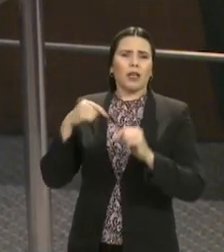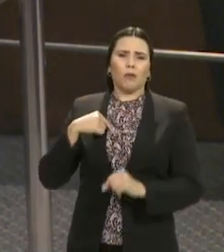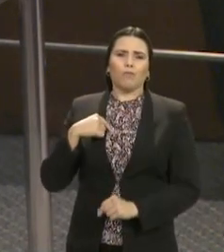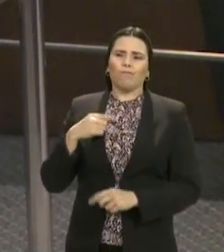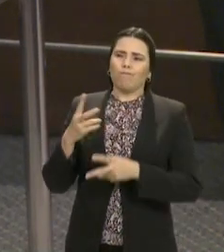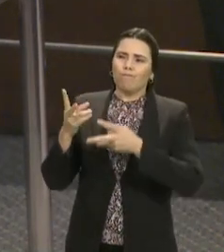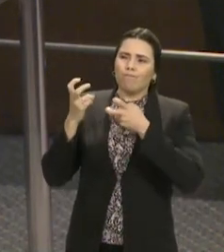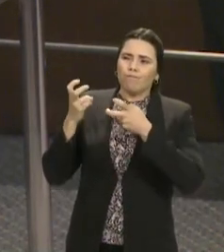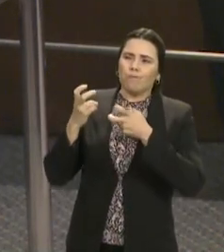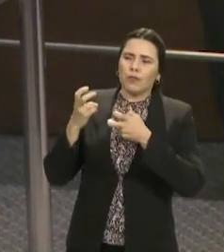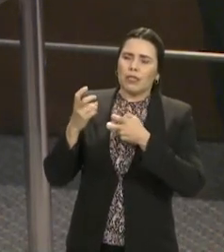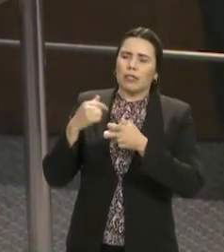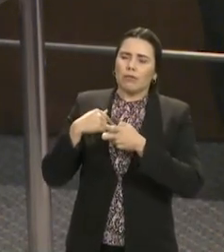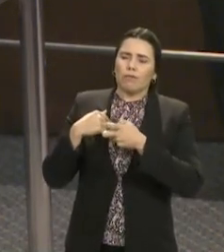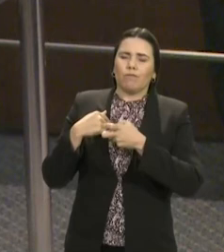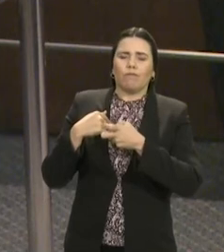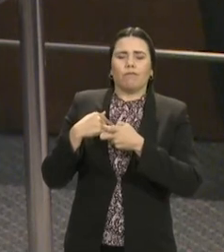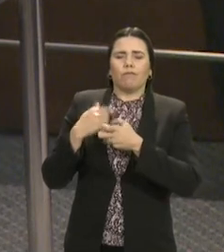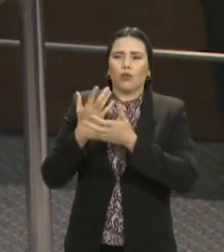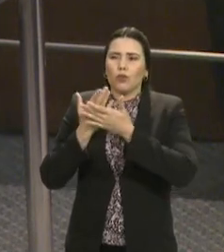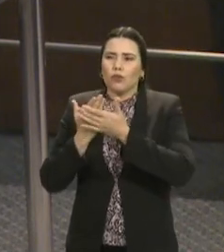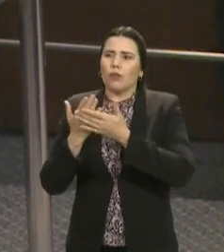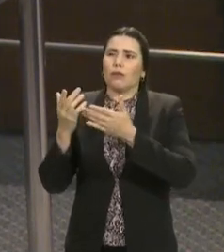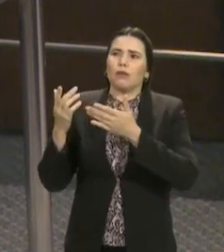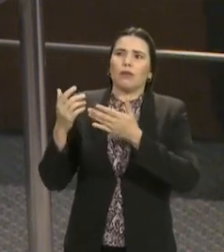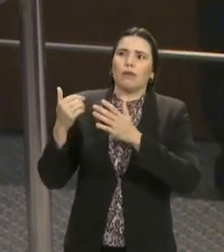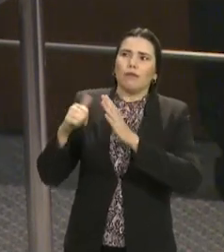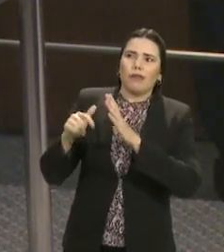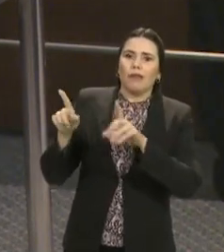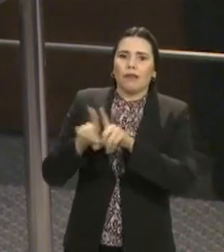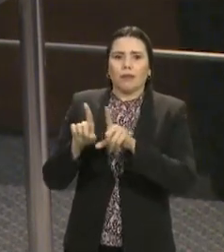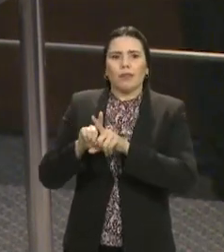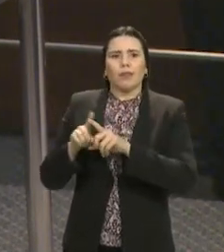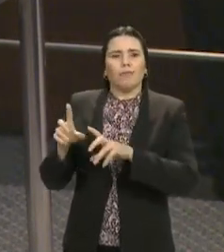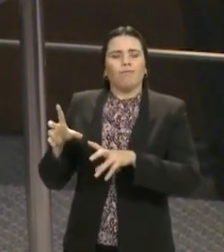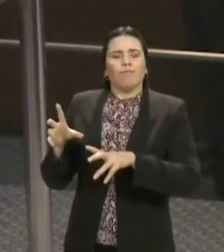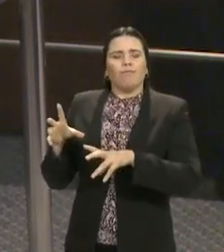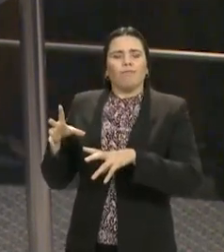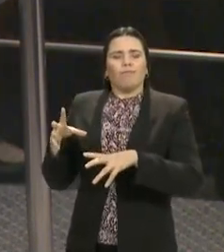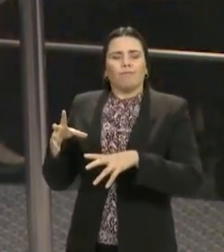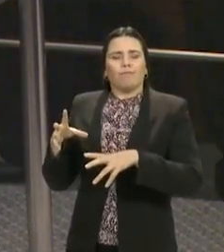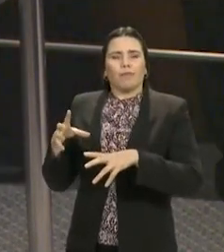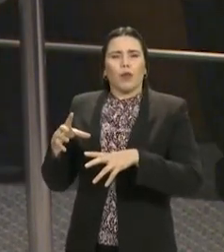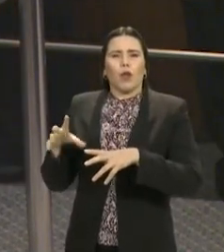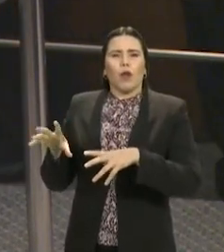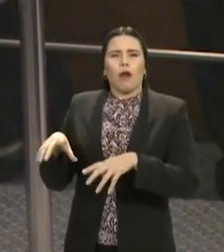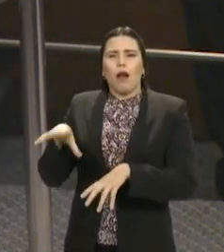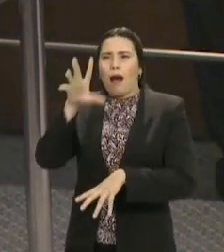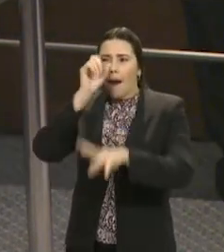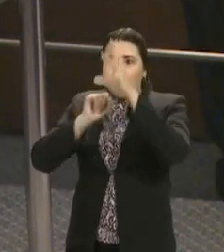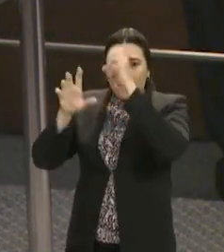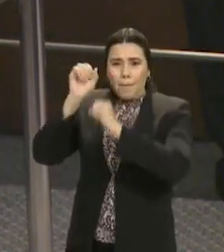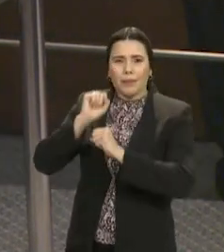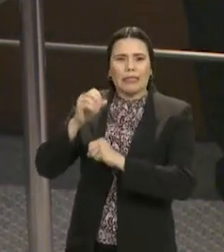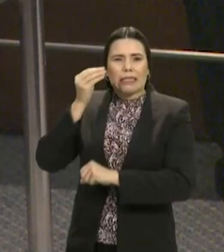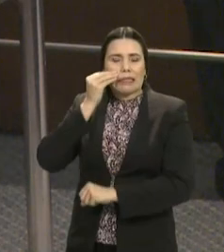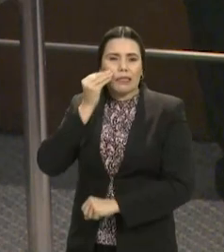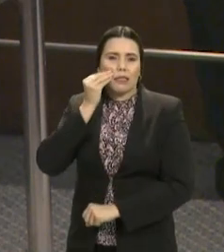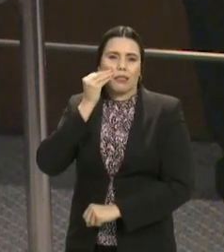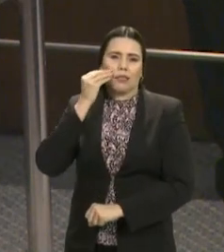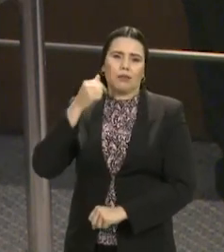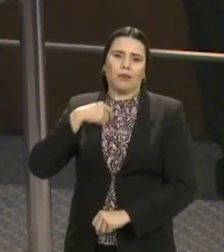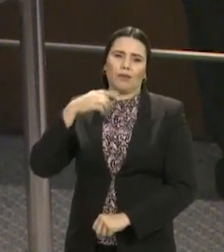podendo discutir e debater os grandes temas do Brasil. Isso me deu uma